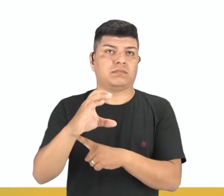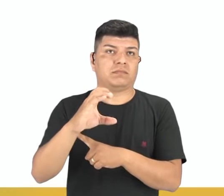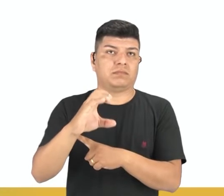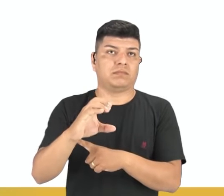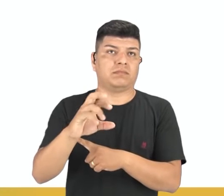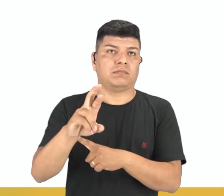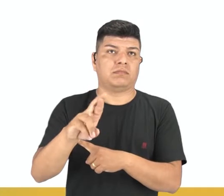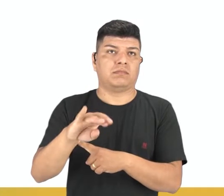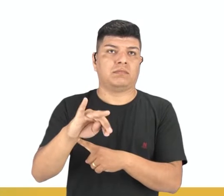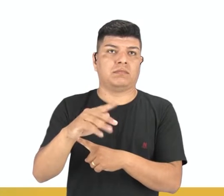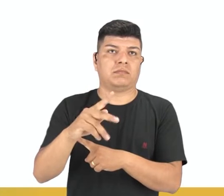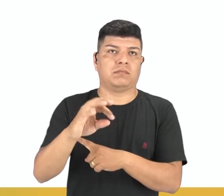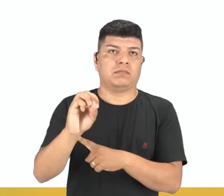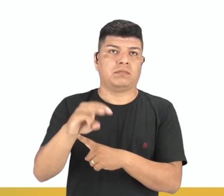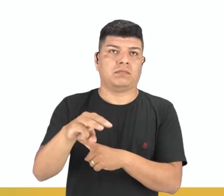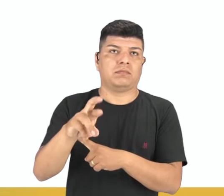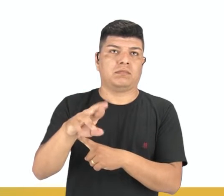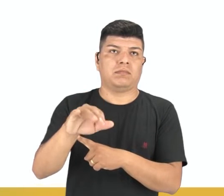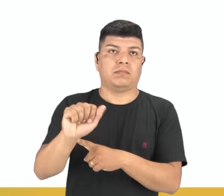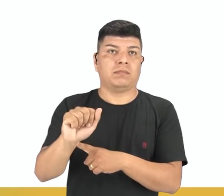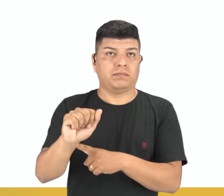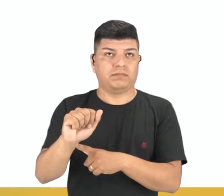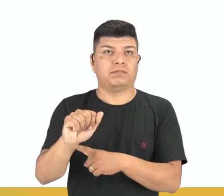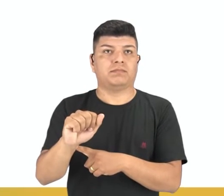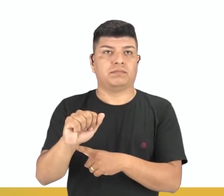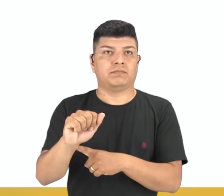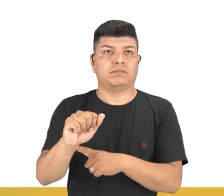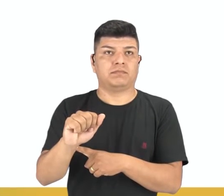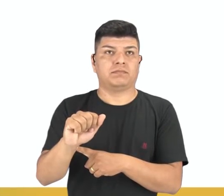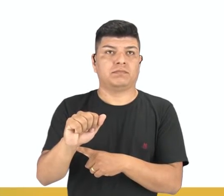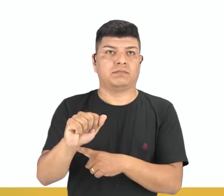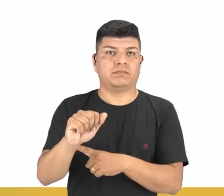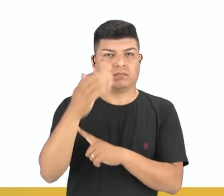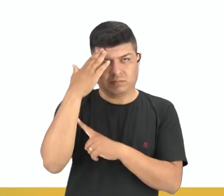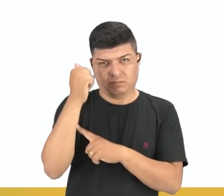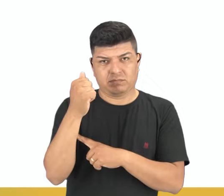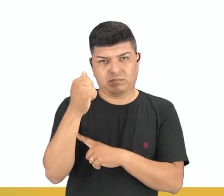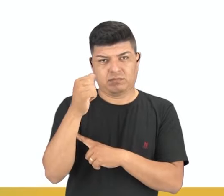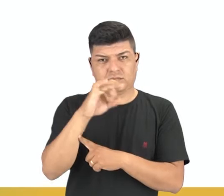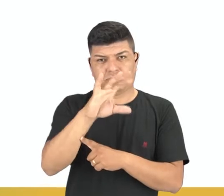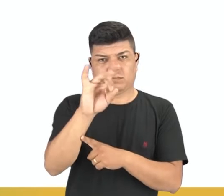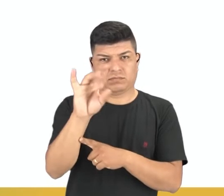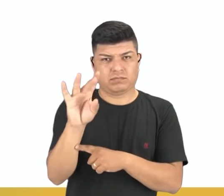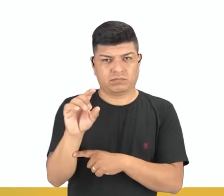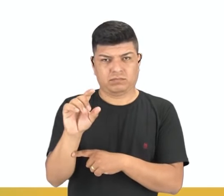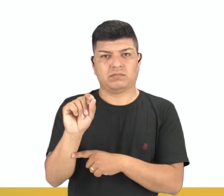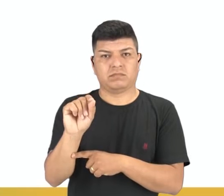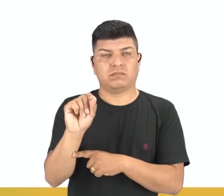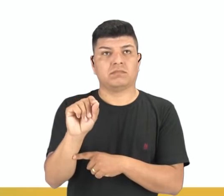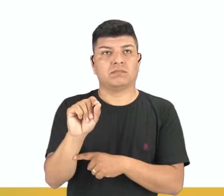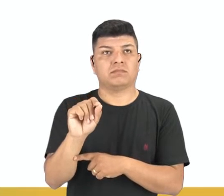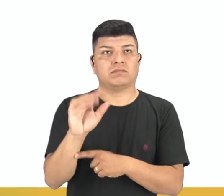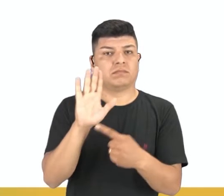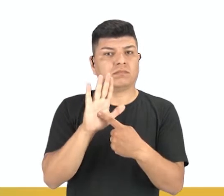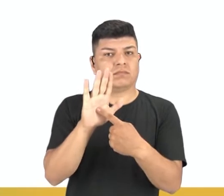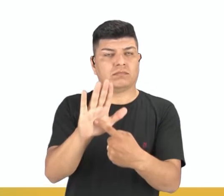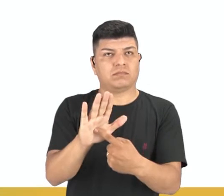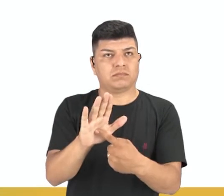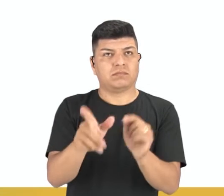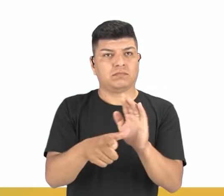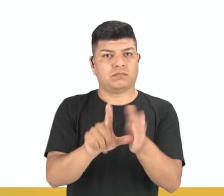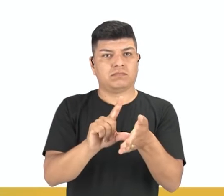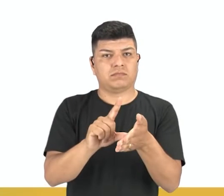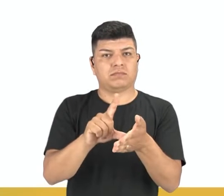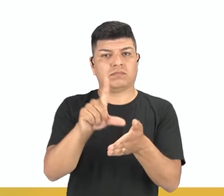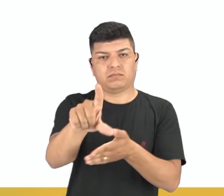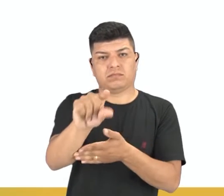Seria os alelos múltiplos. Será que você sabe o que cada um desses termos? Então, eu já deixo para você, antes